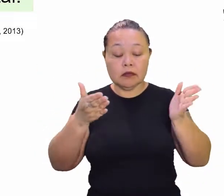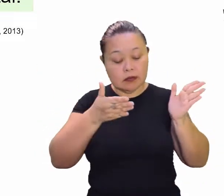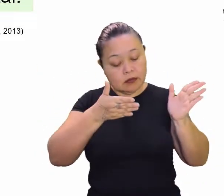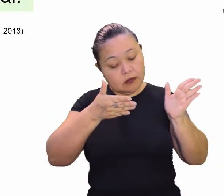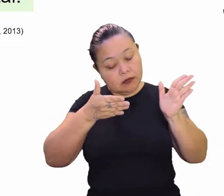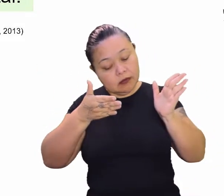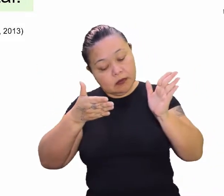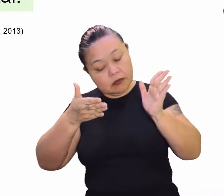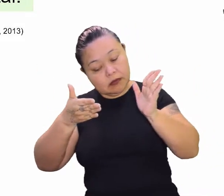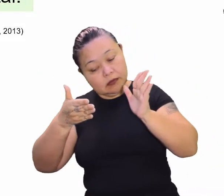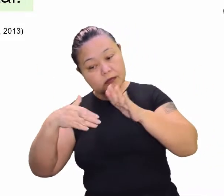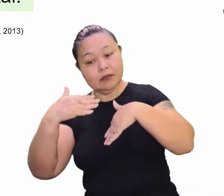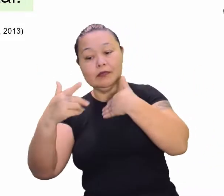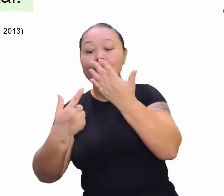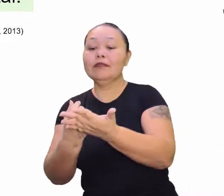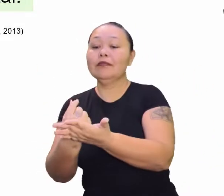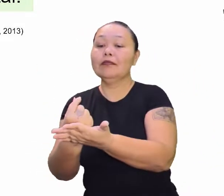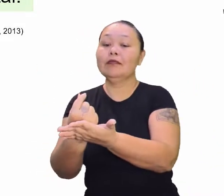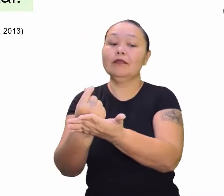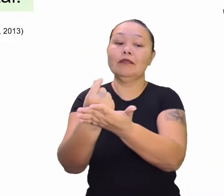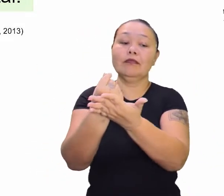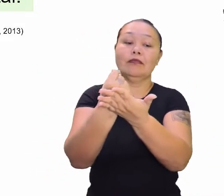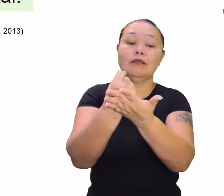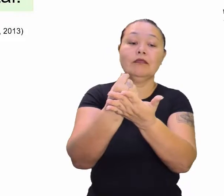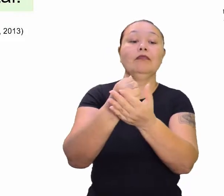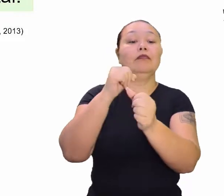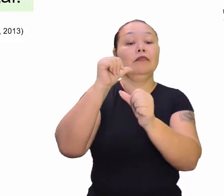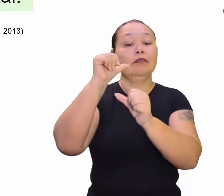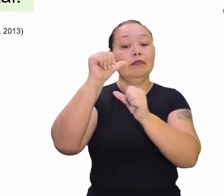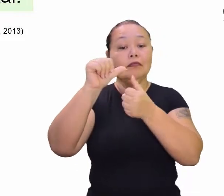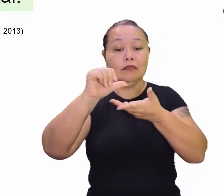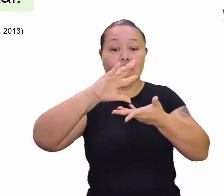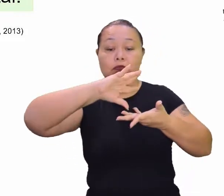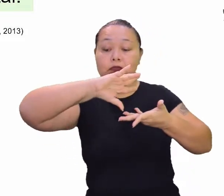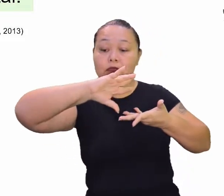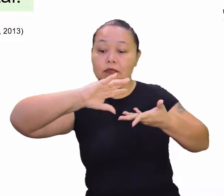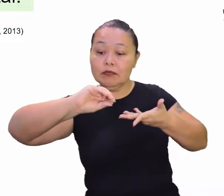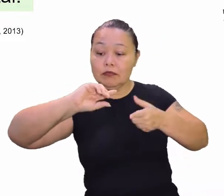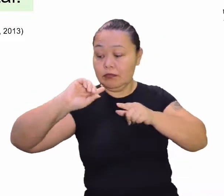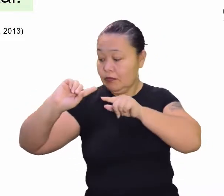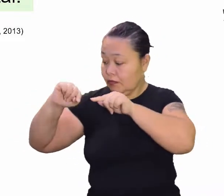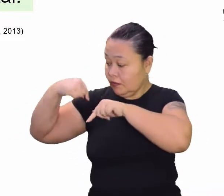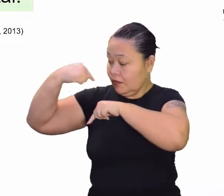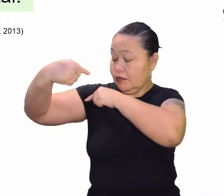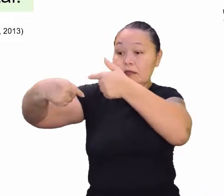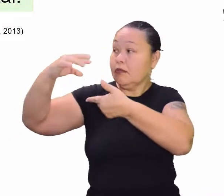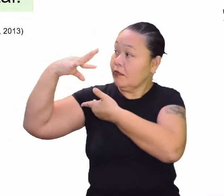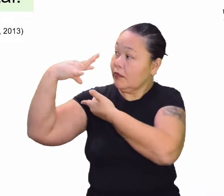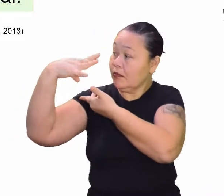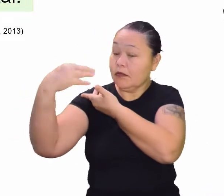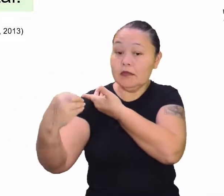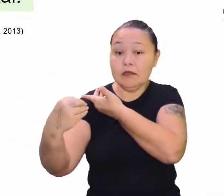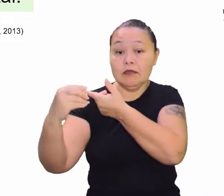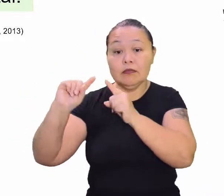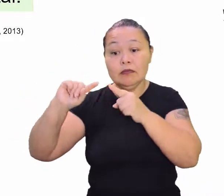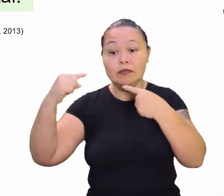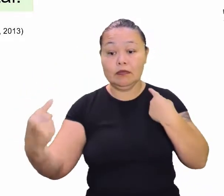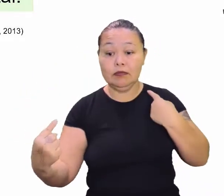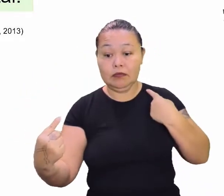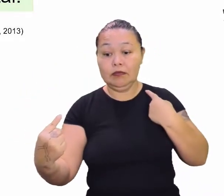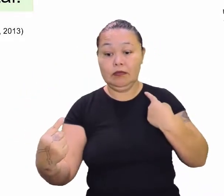do desenvolvimento capitalista, que se reproduz por meio das